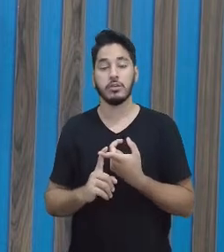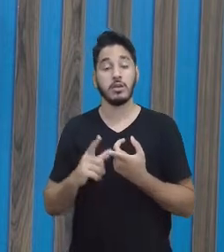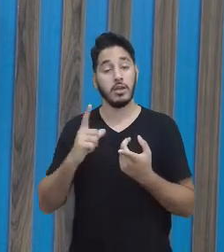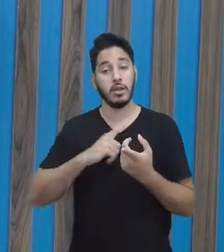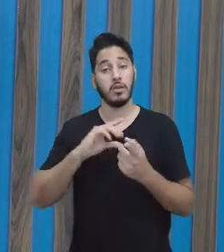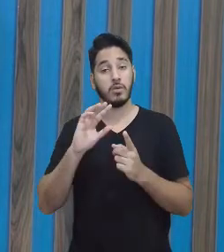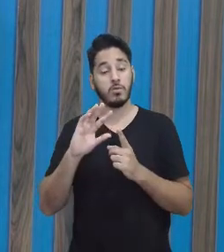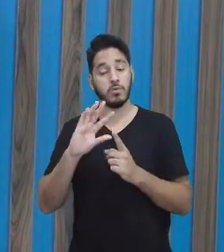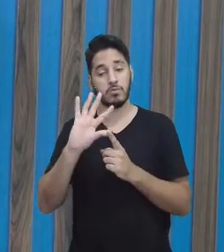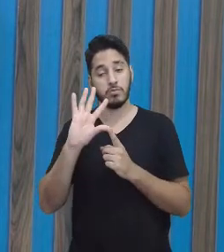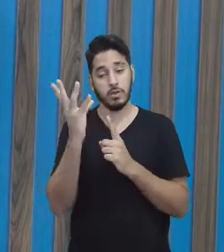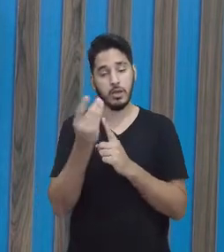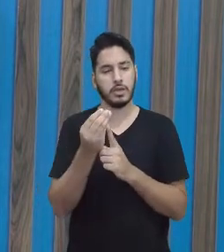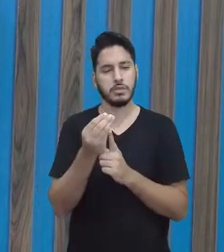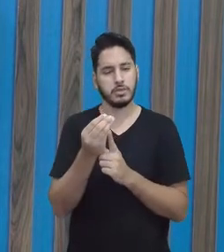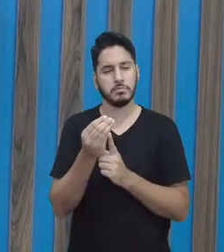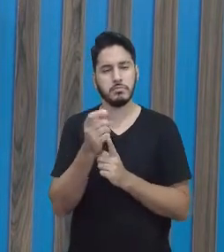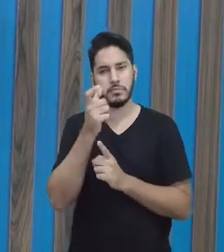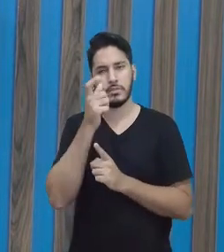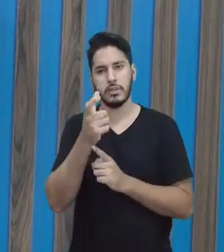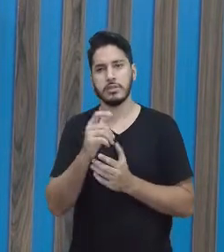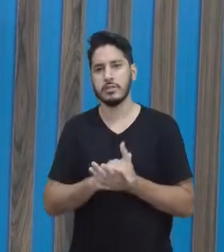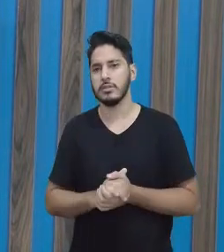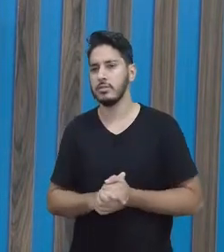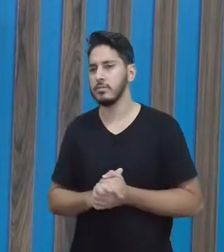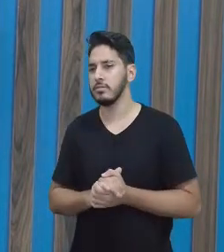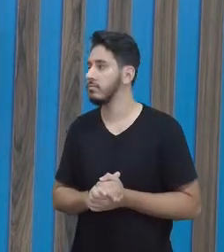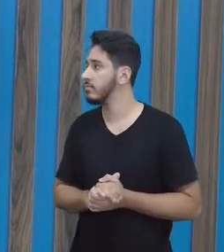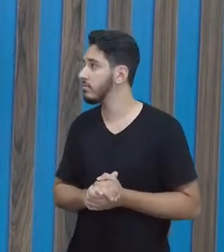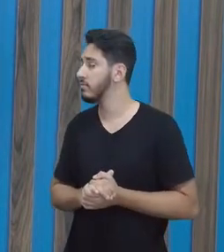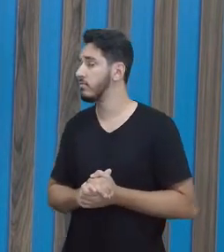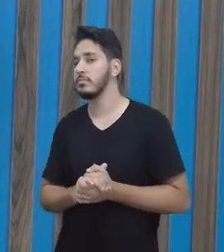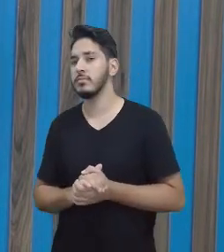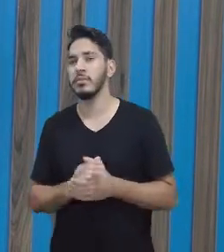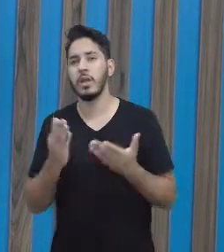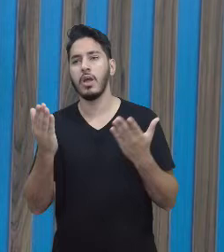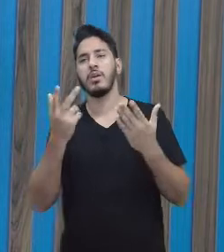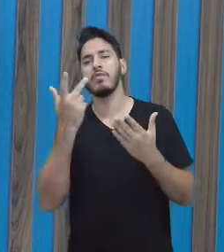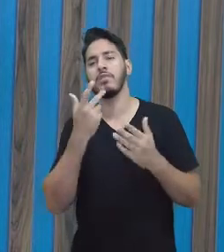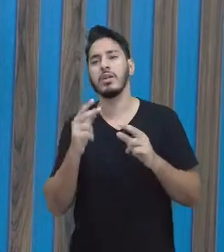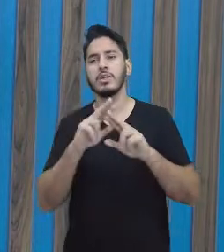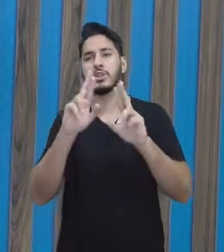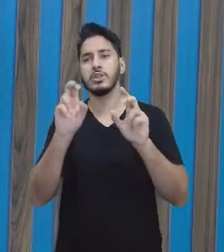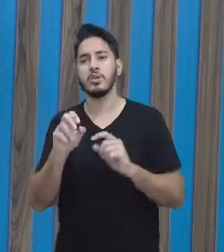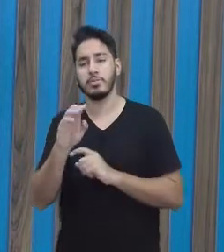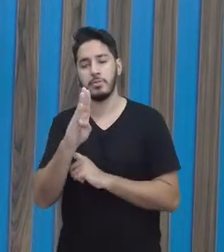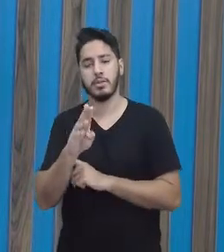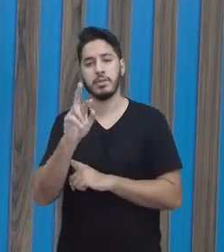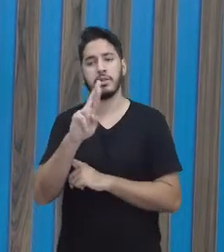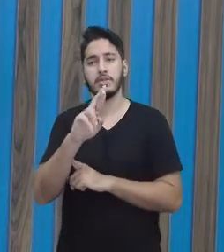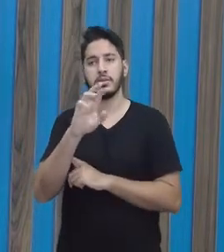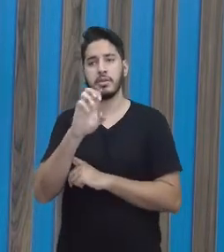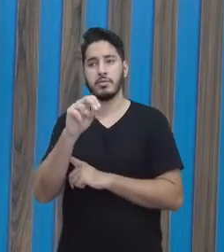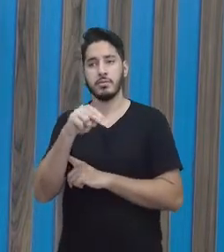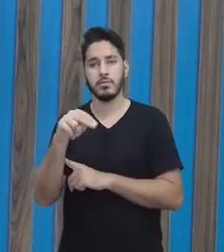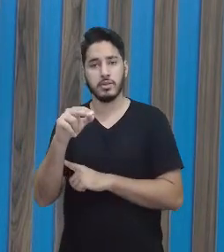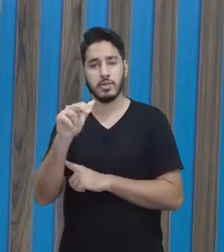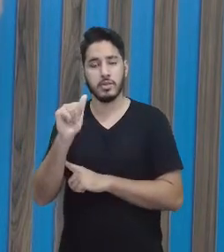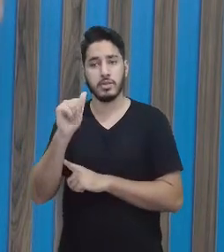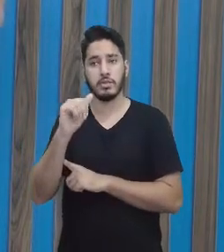obra bastante rica, muito interessante. E agora a gente vai falar de Brenan, que é outro